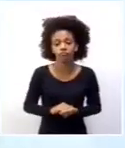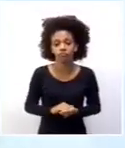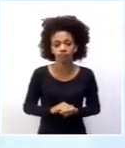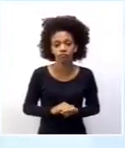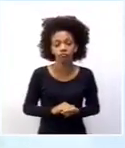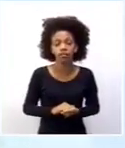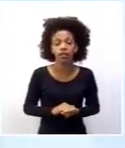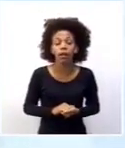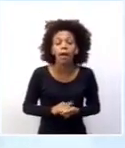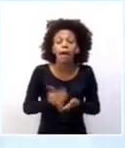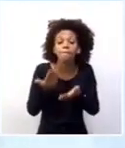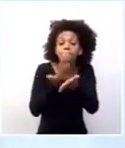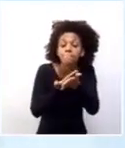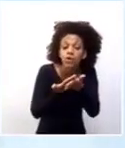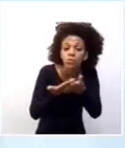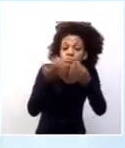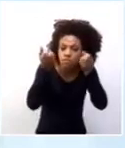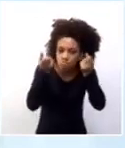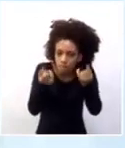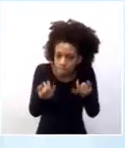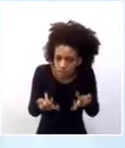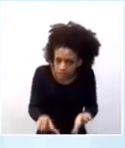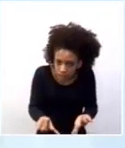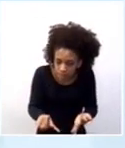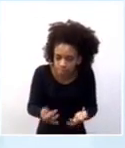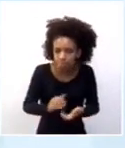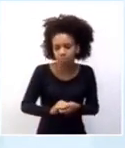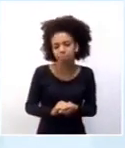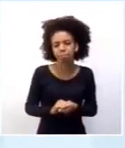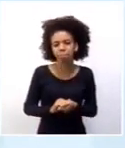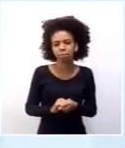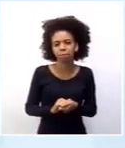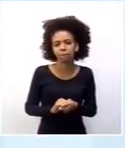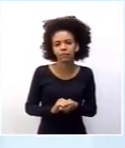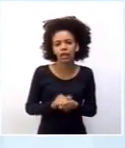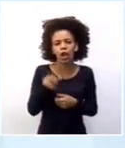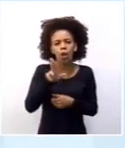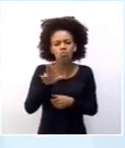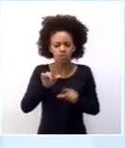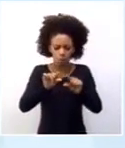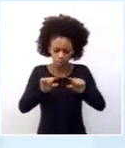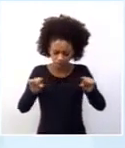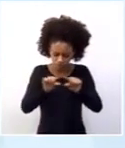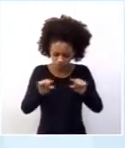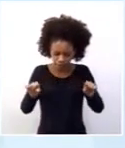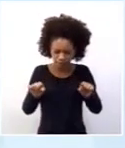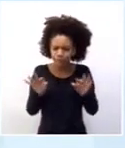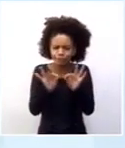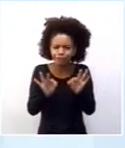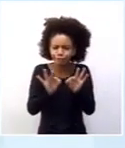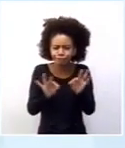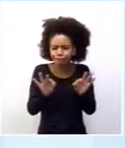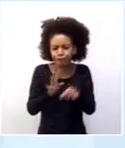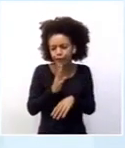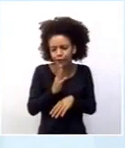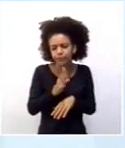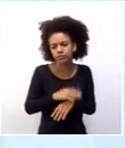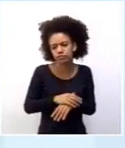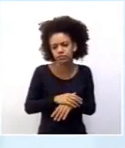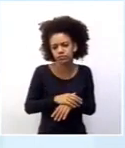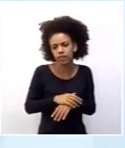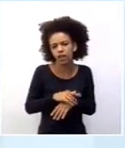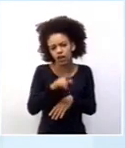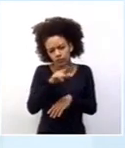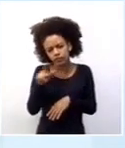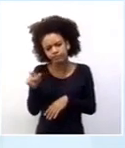Para começar a falar de sociedade egípcia, nós vamos usar uma frase que é clássica. Provavelmente boa parte dos